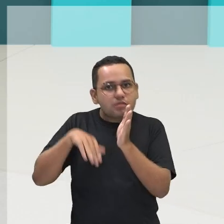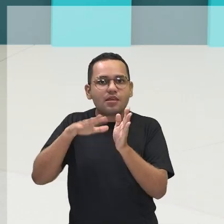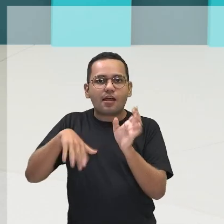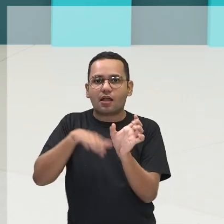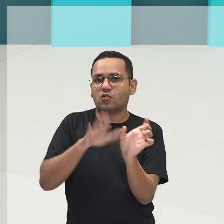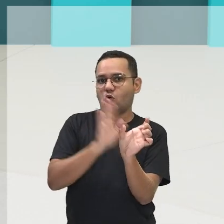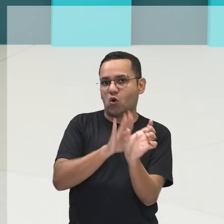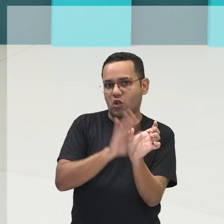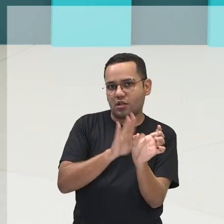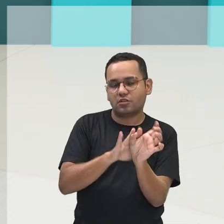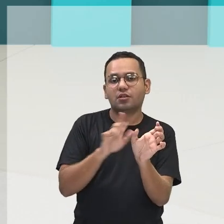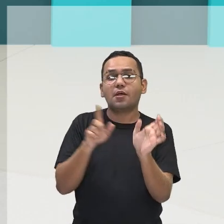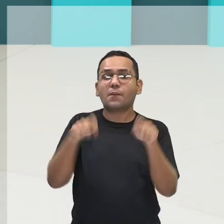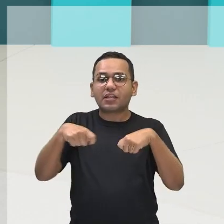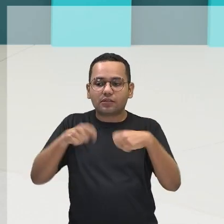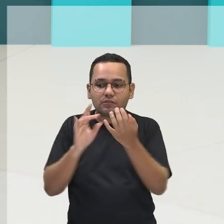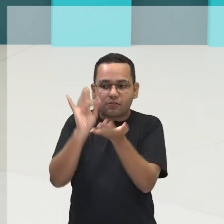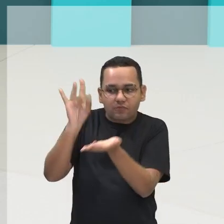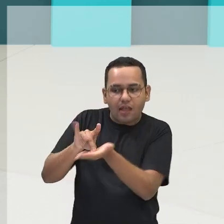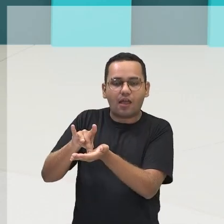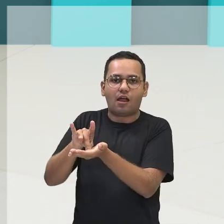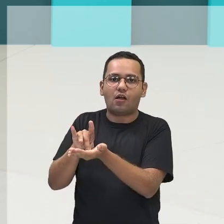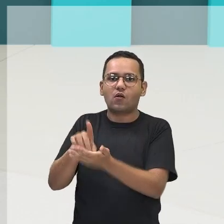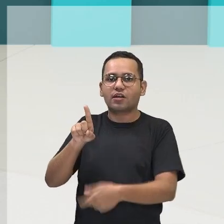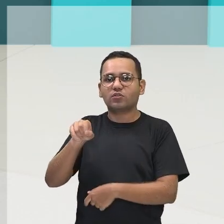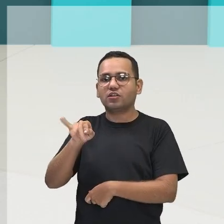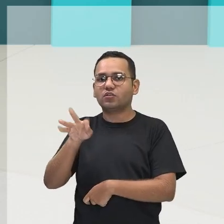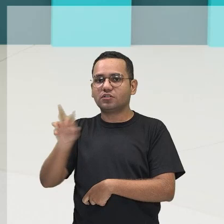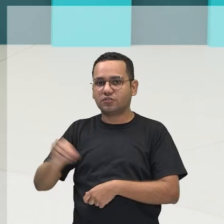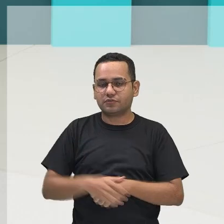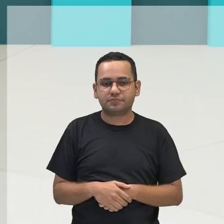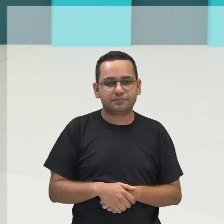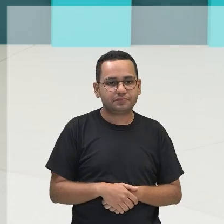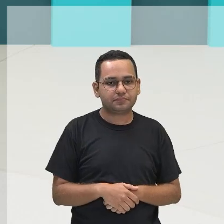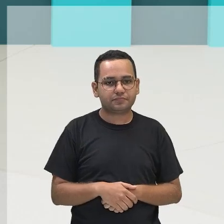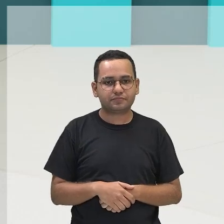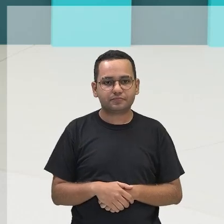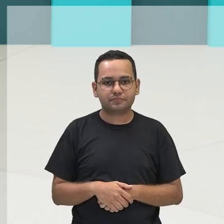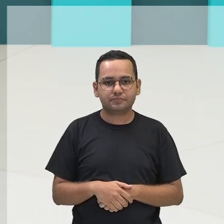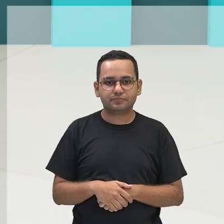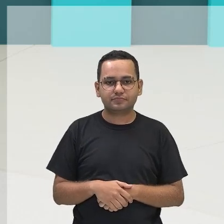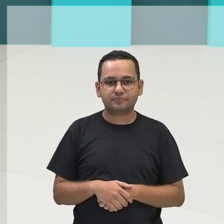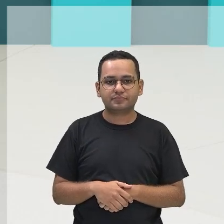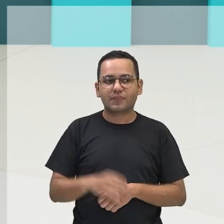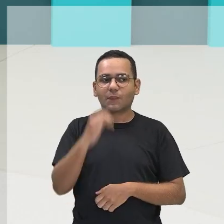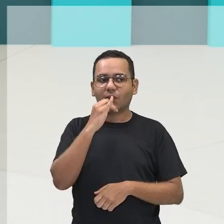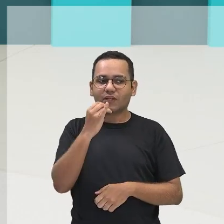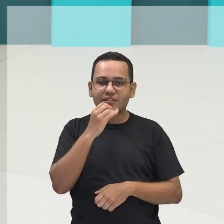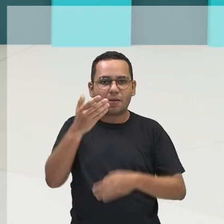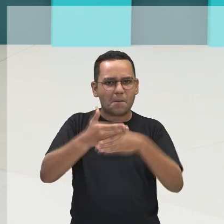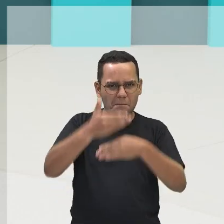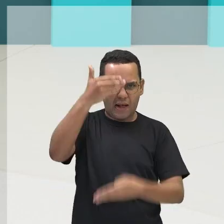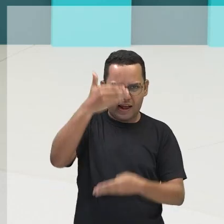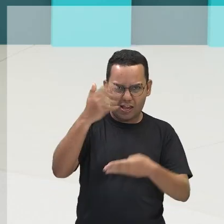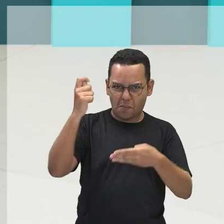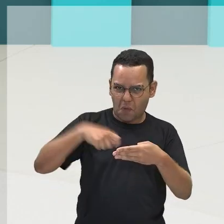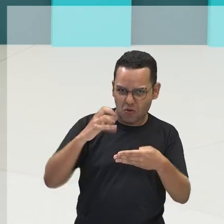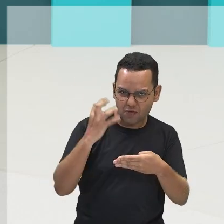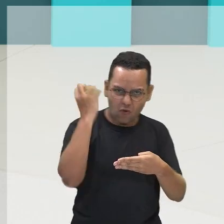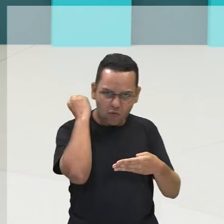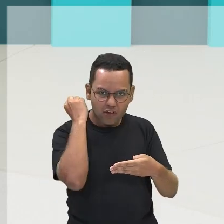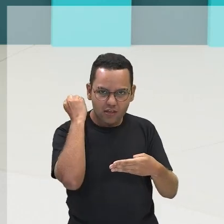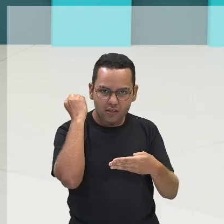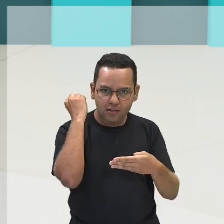o real, eu vou mais para o denotativo. As paredes têm ouvidos. Opa, paredes ouvem